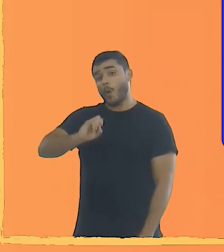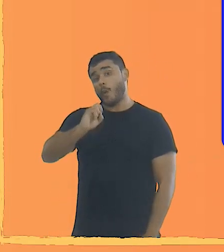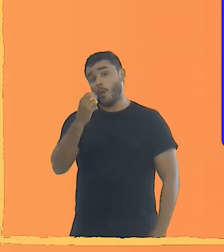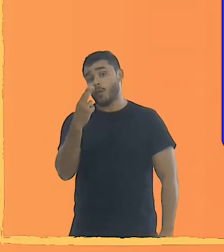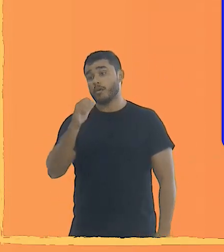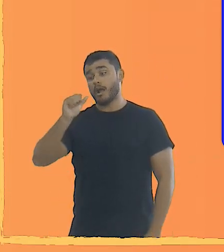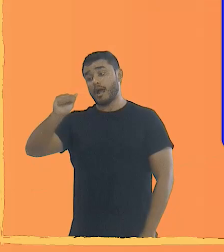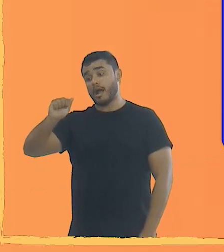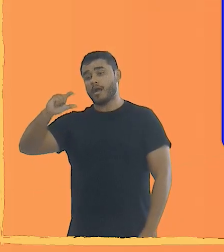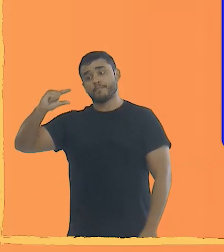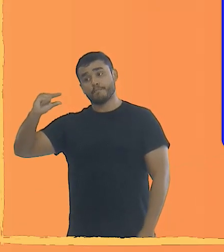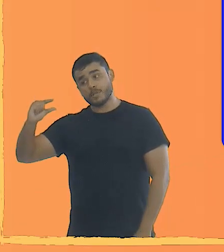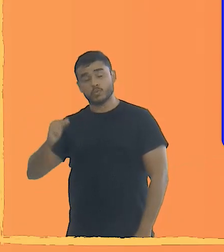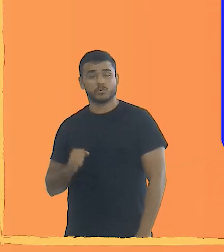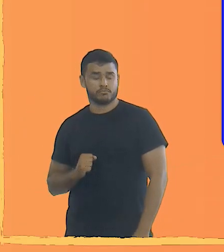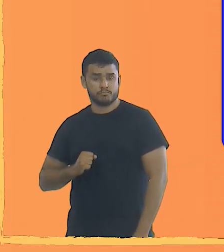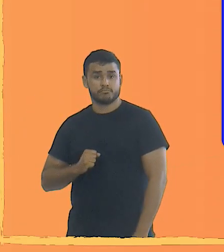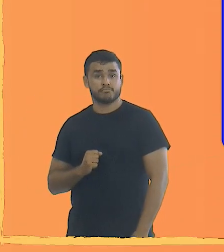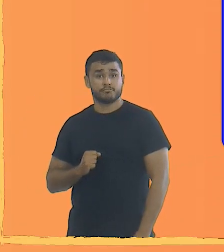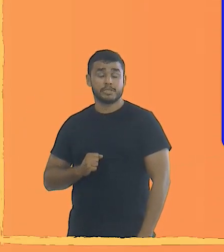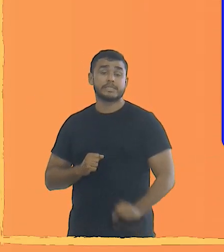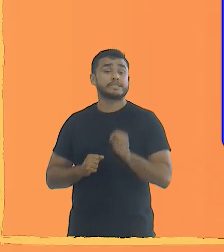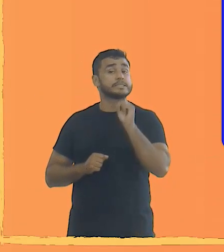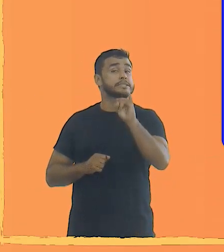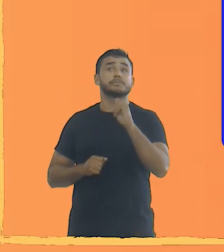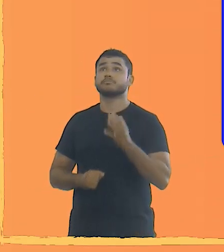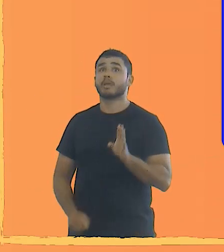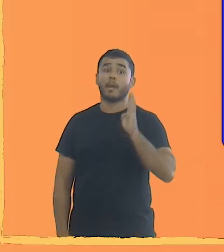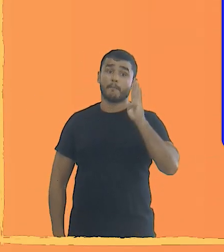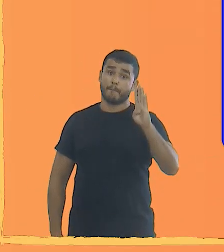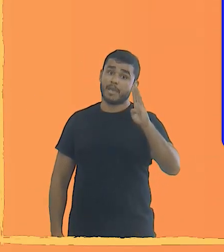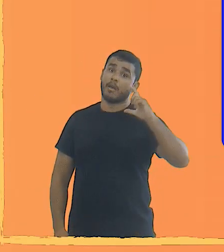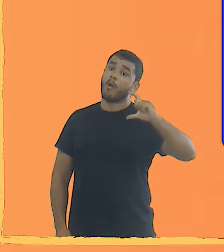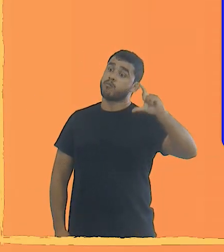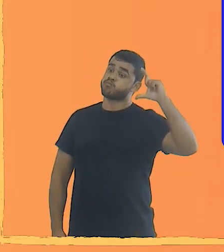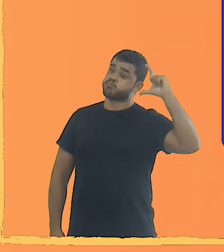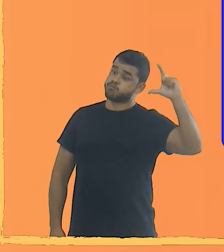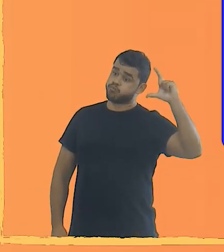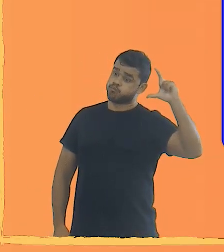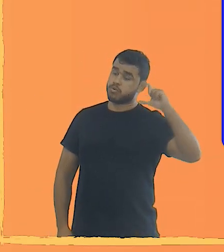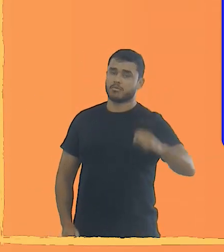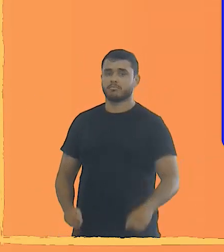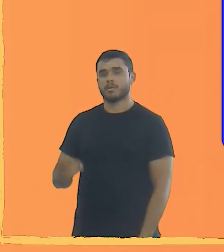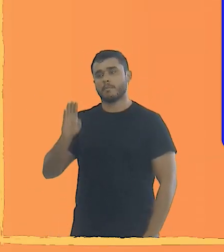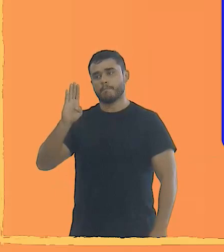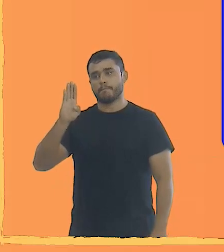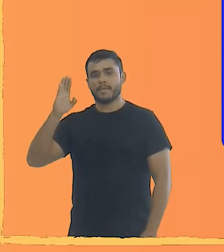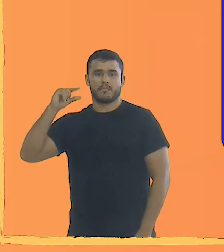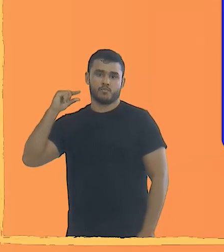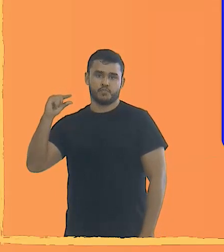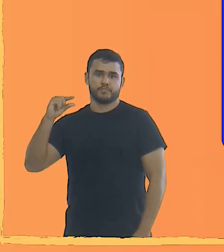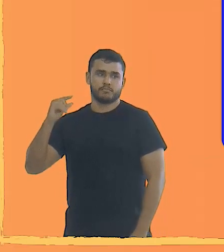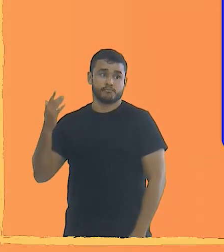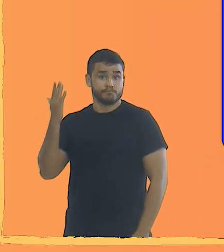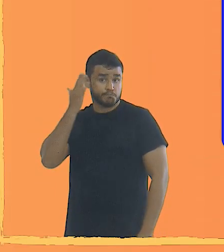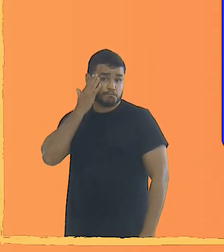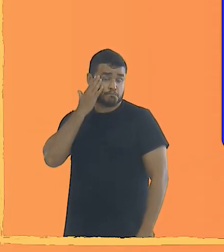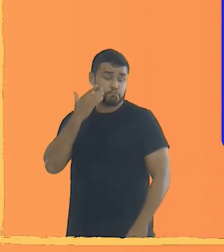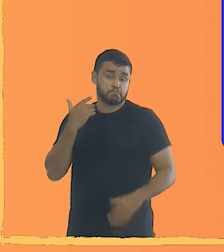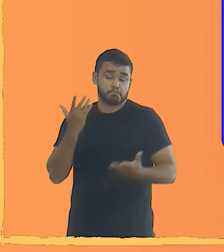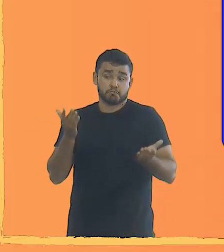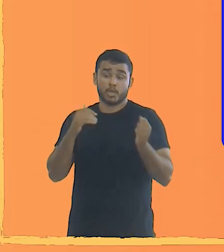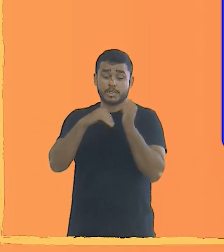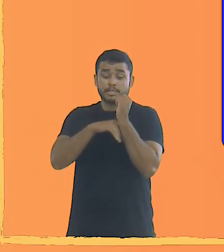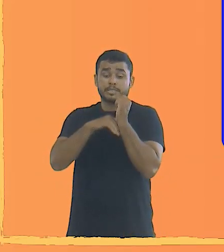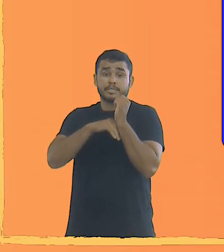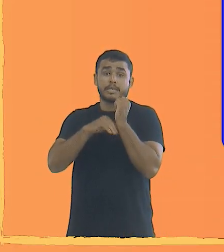A tem duas possibilidades. Se eu for colocar o B, eu posso colocar o B maiúsculo e o B minúsculo. São duas possibilidades. Para